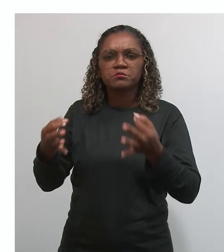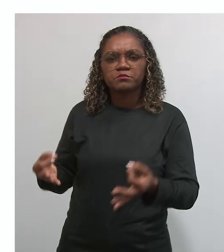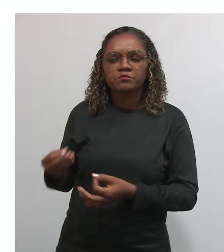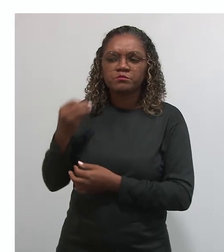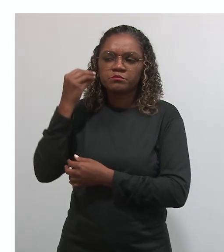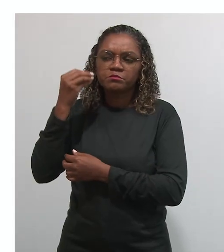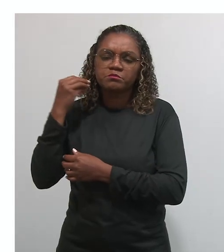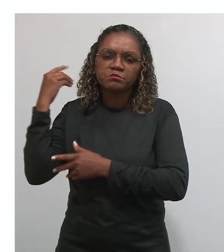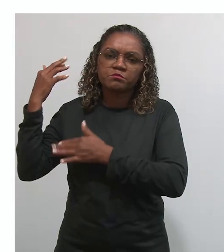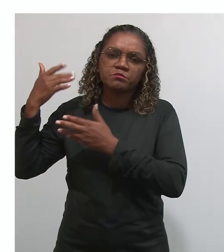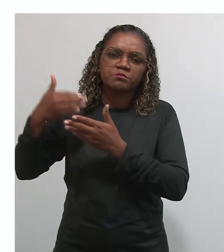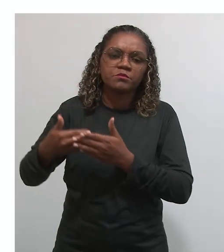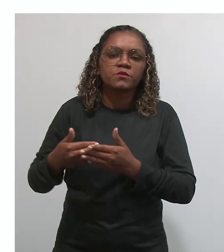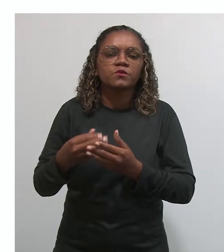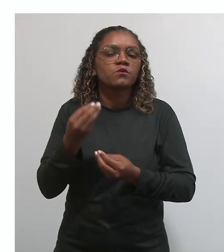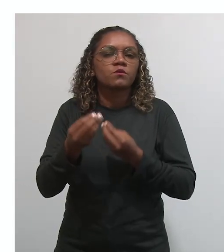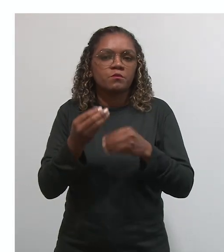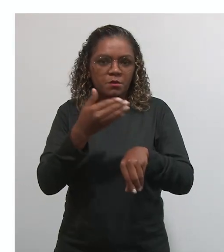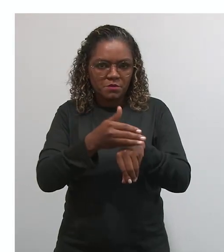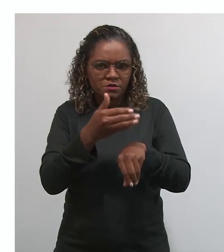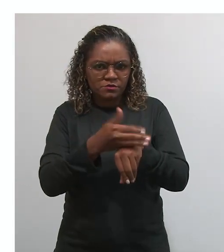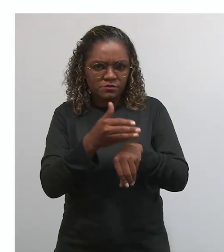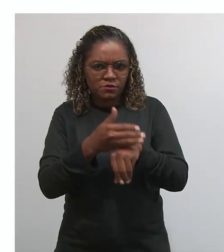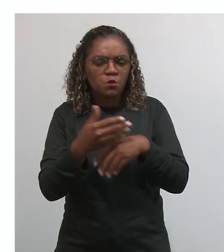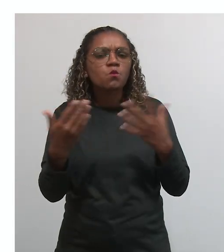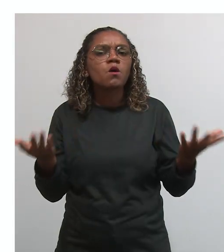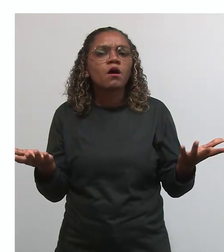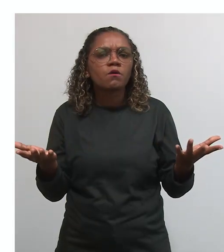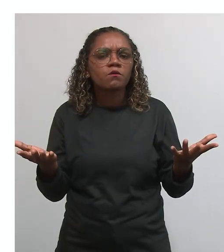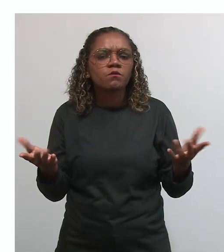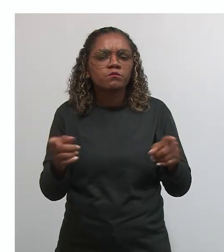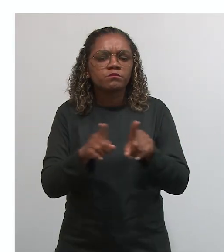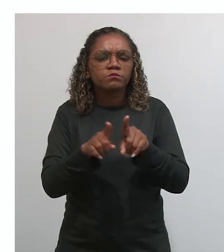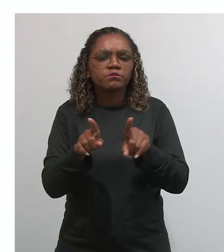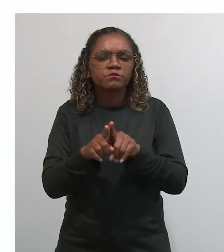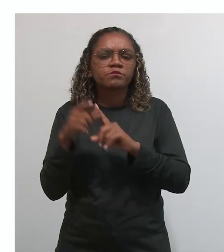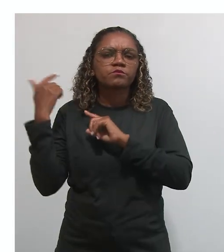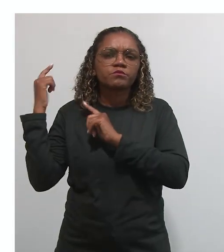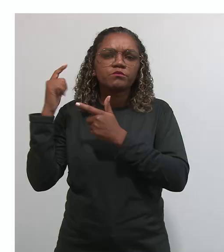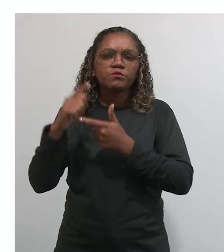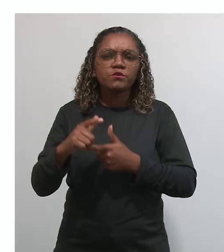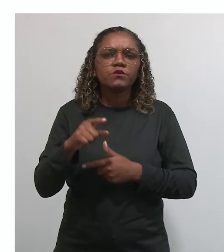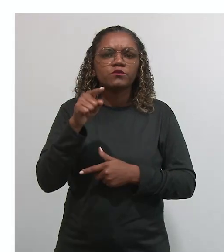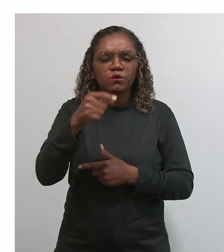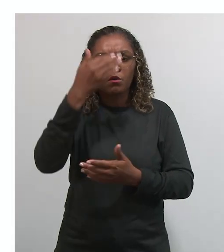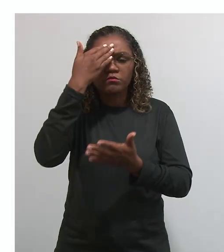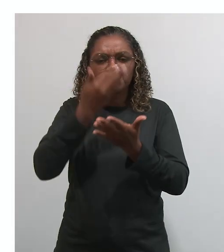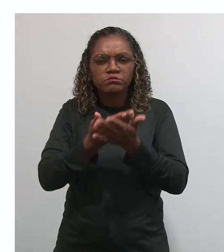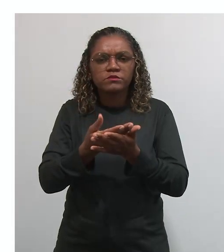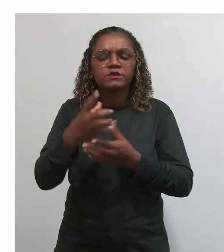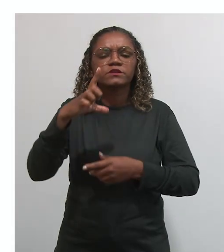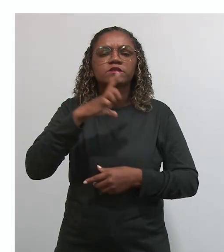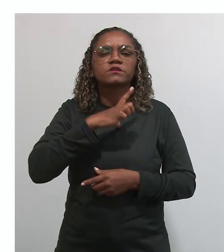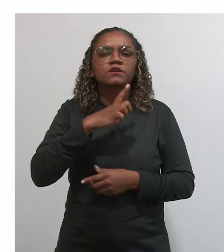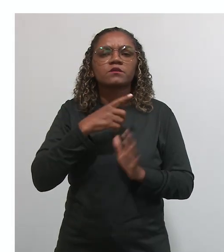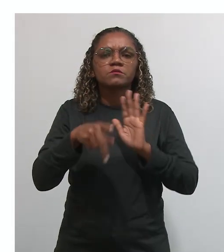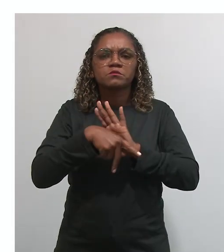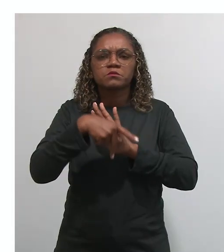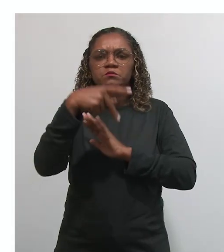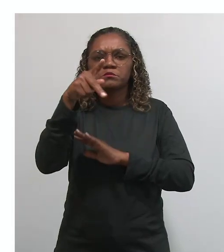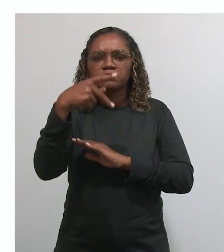seu conhecimento prático. Quais são os seus conhecimentos práticos? Quais são as crenças que você tem, que são crenças